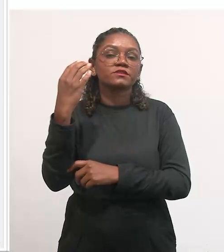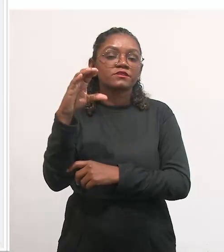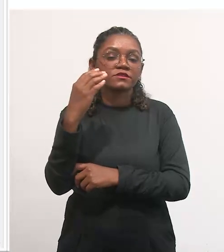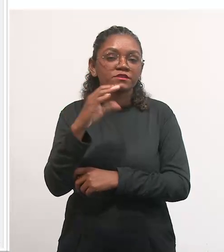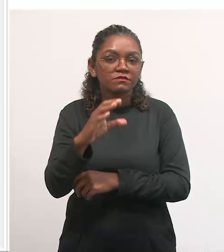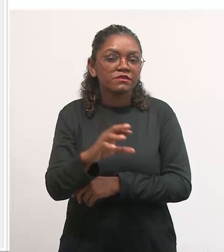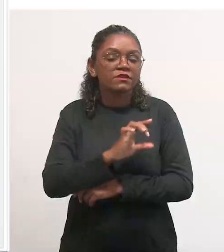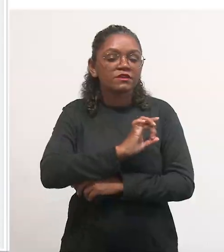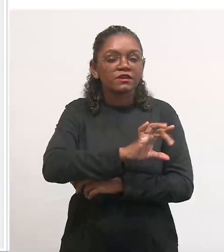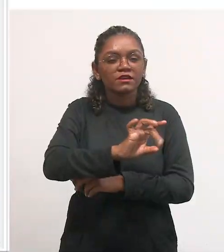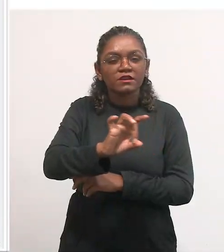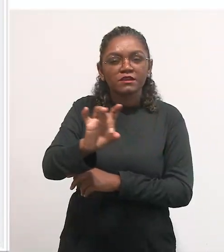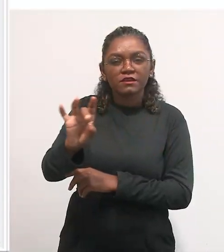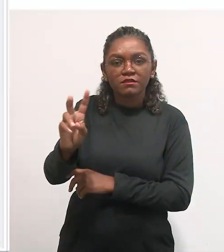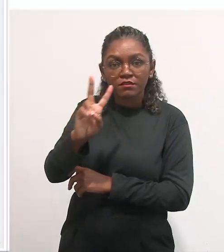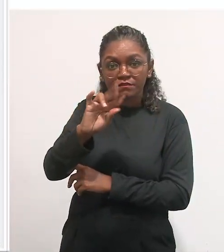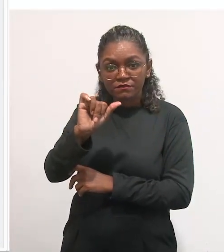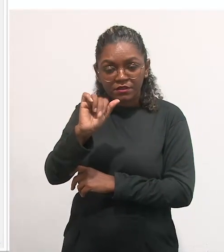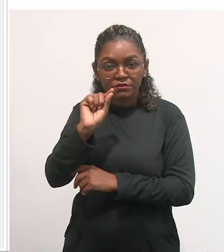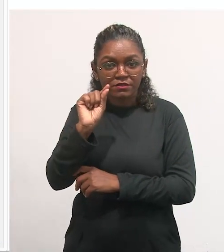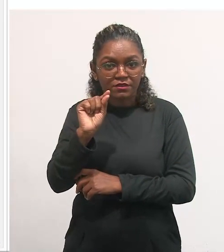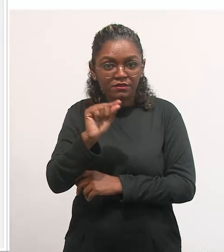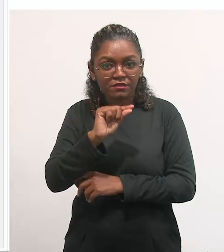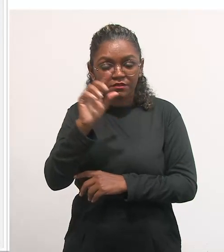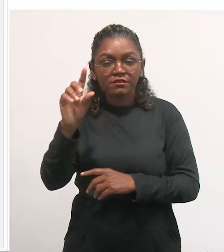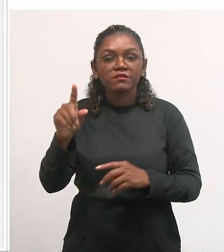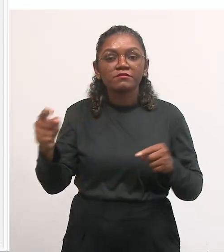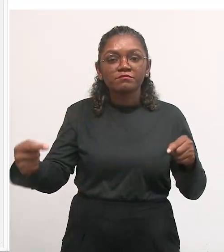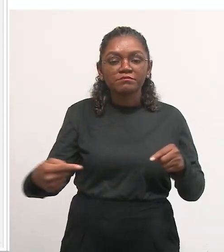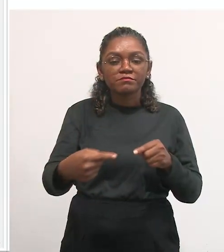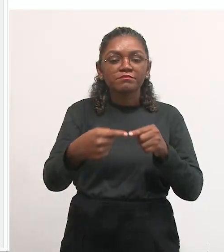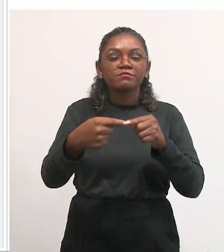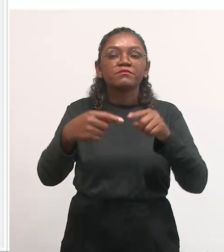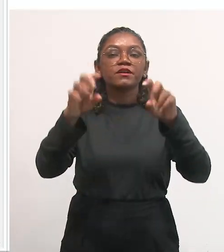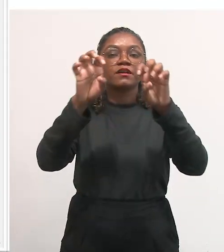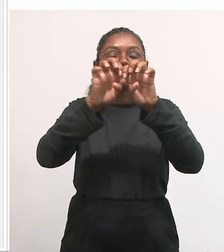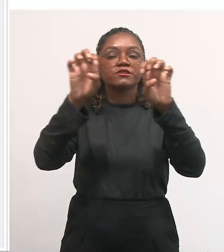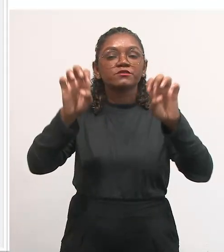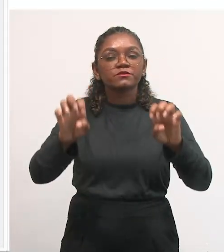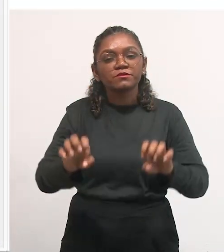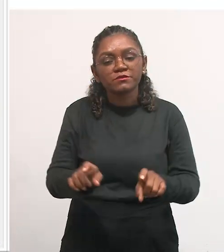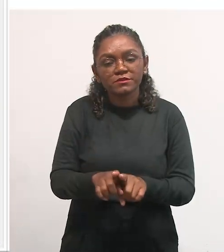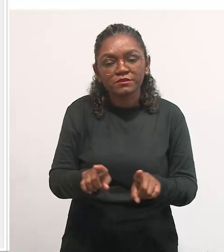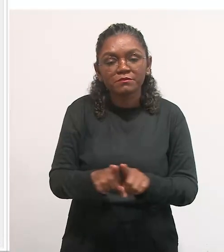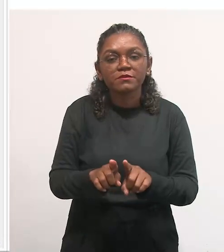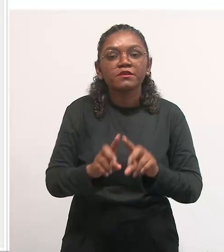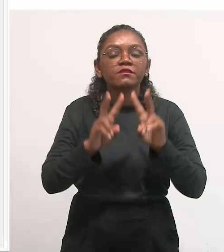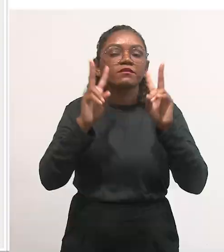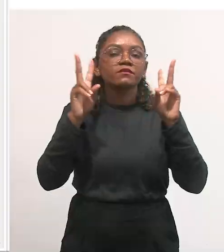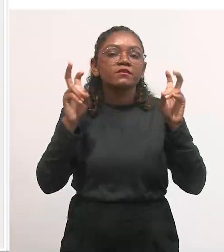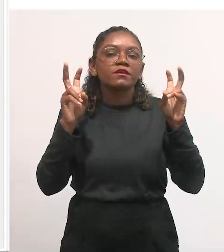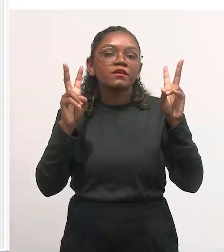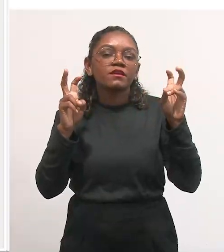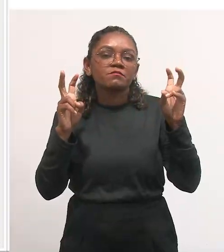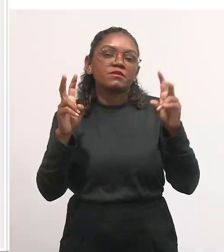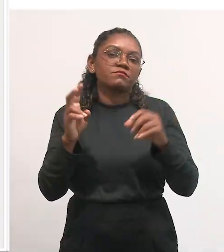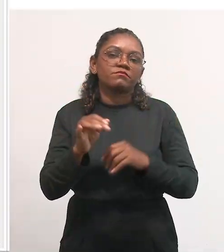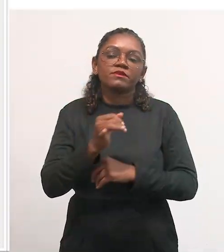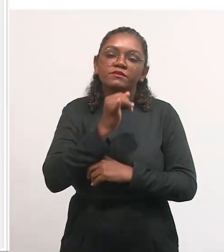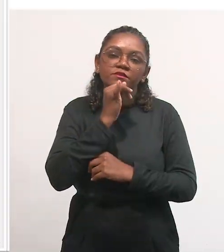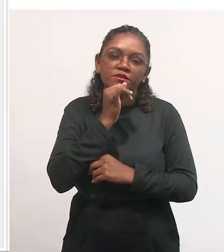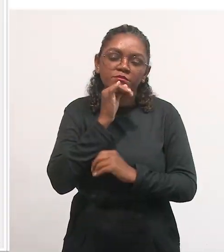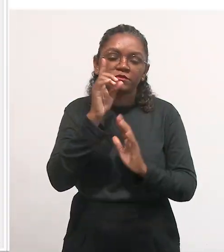algumas organizações com relação à própria estrutura e temas a serem debatidos, por exemplo, direitos